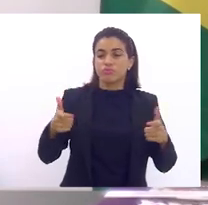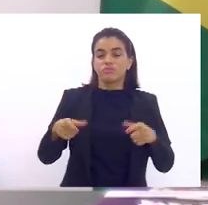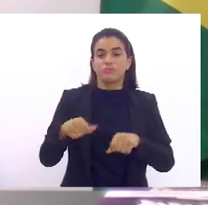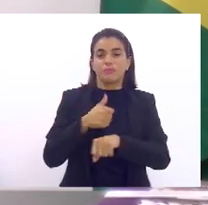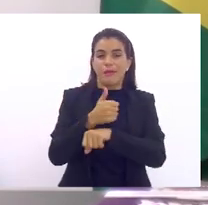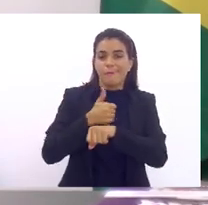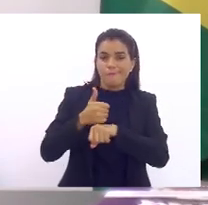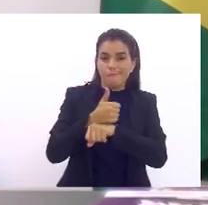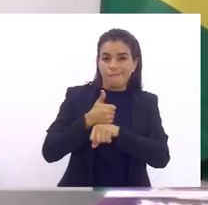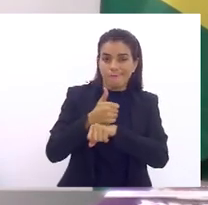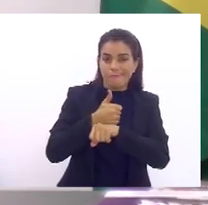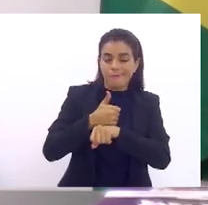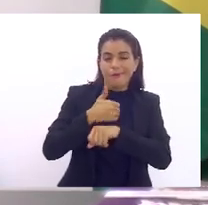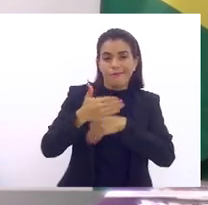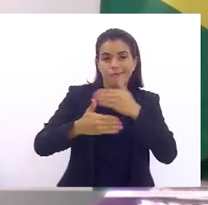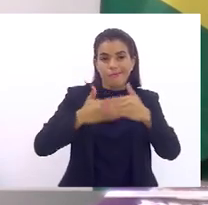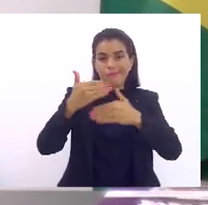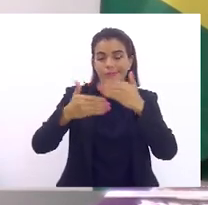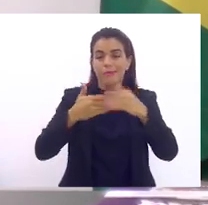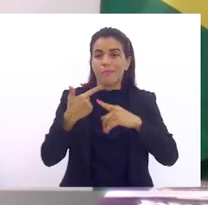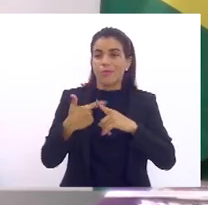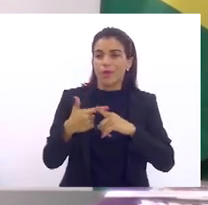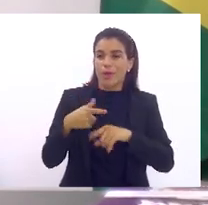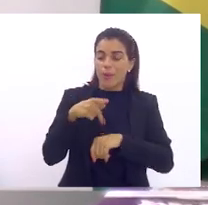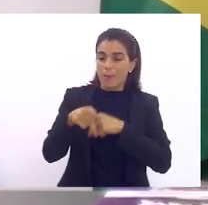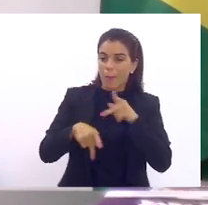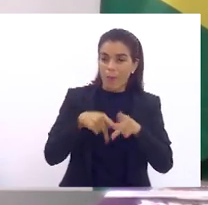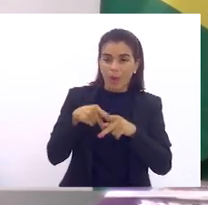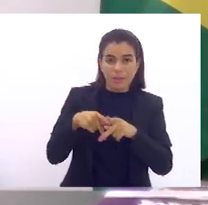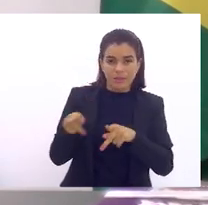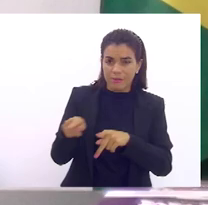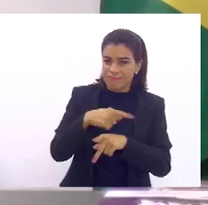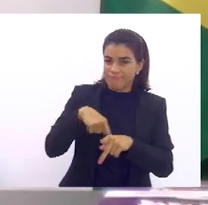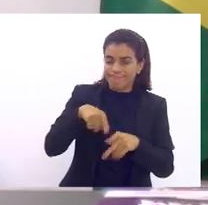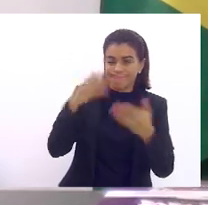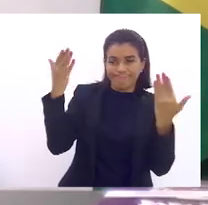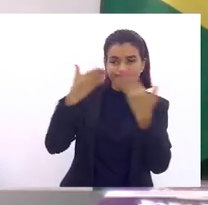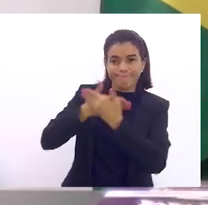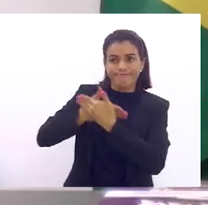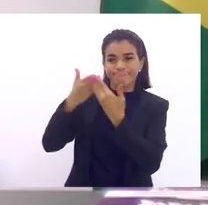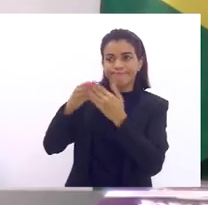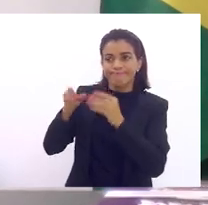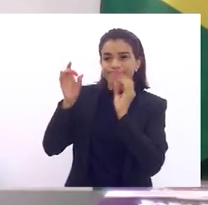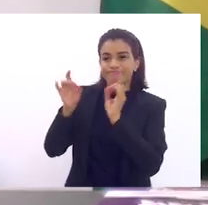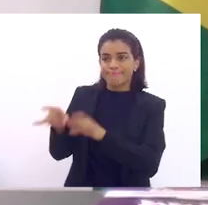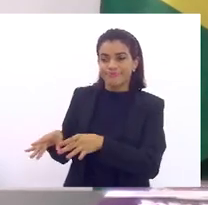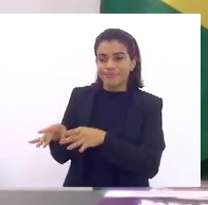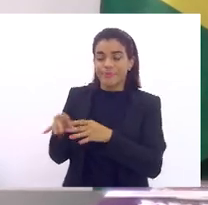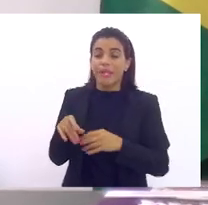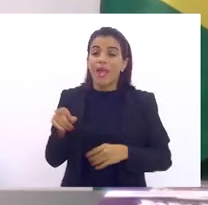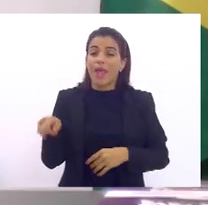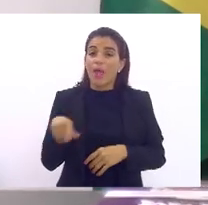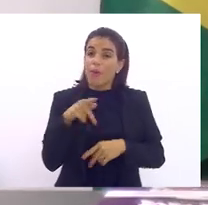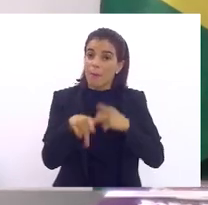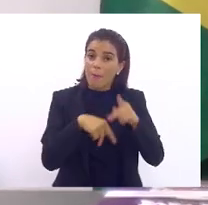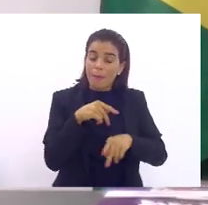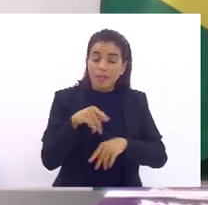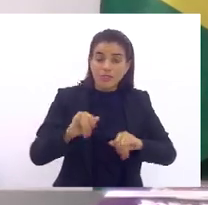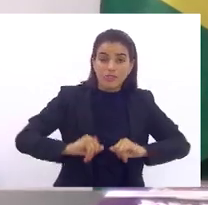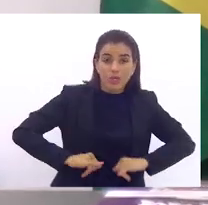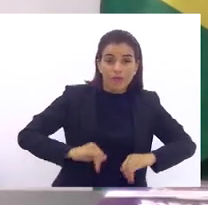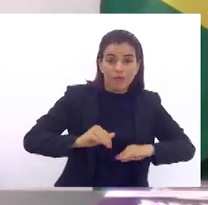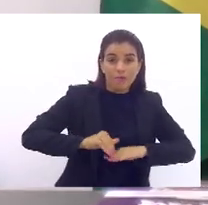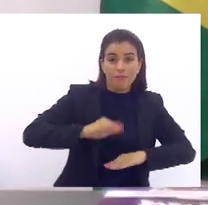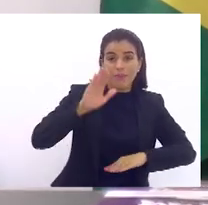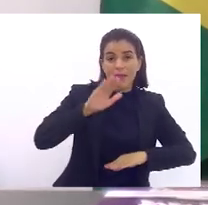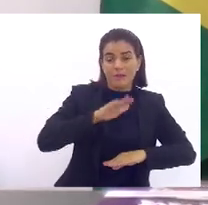atendimento a essa população sim porque é uma população invisibilizada isso foi muito bem falado é uma população que sofre mais os efeitos